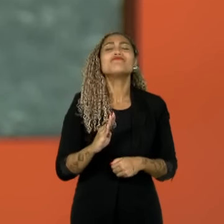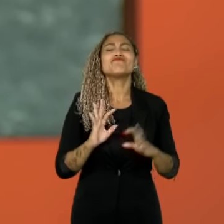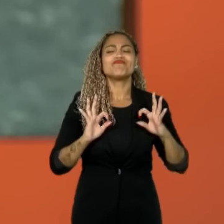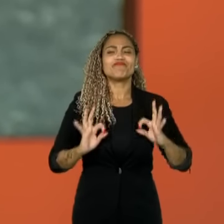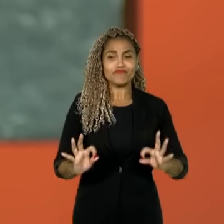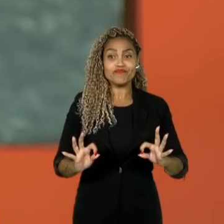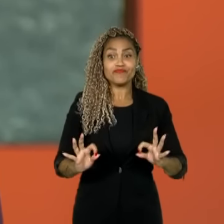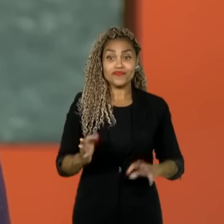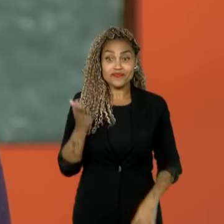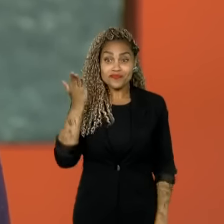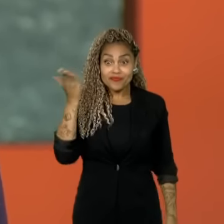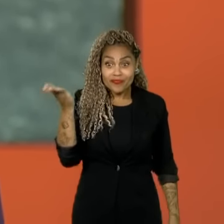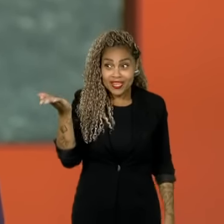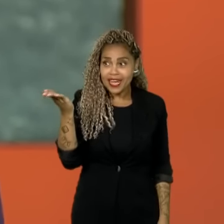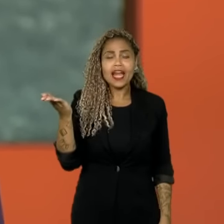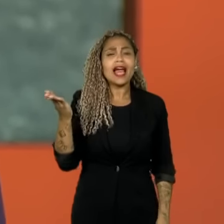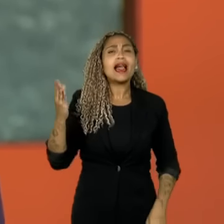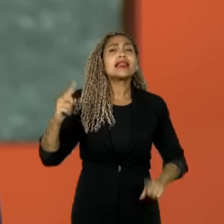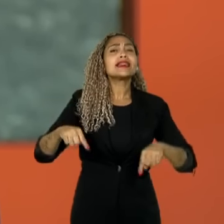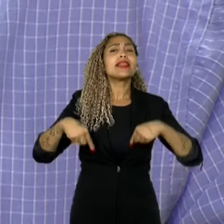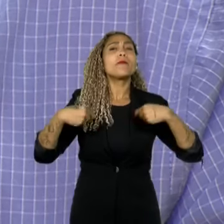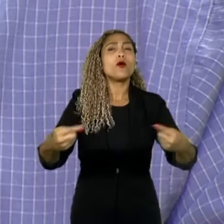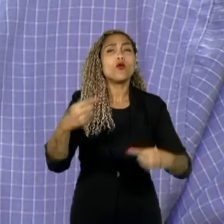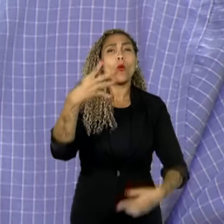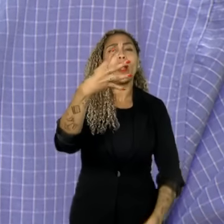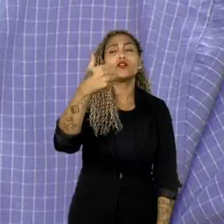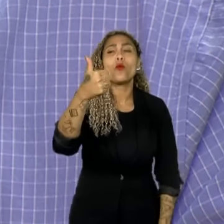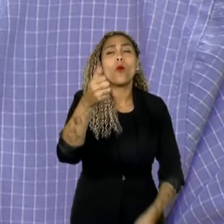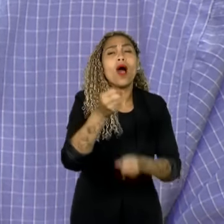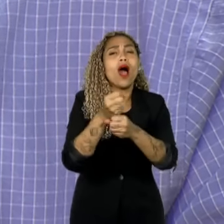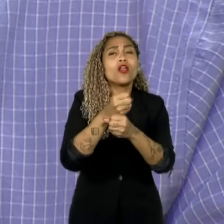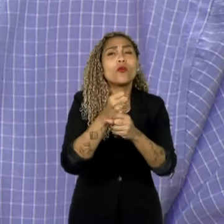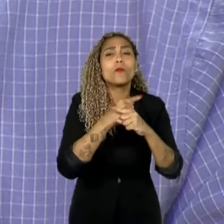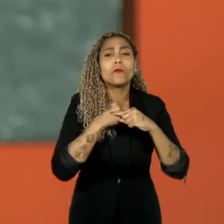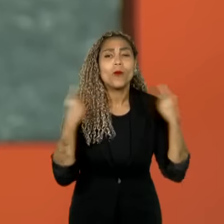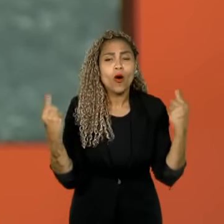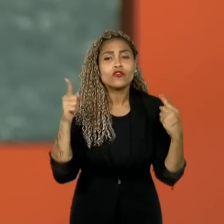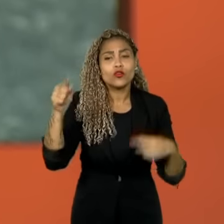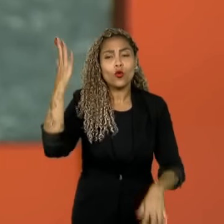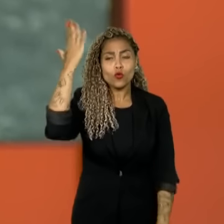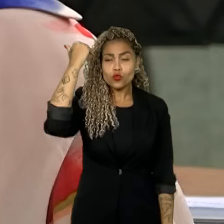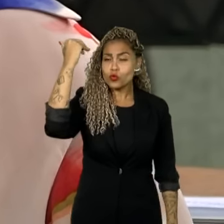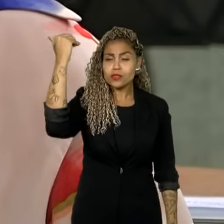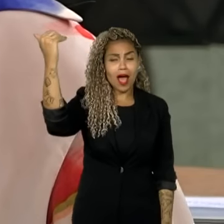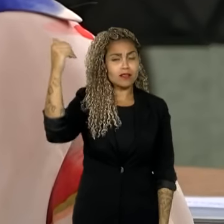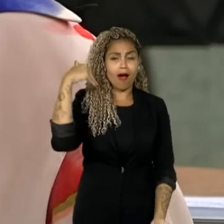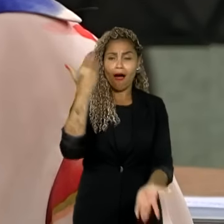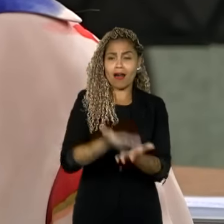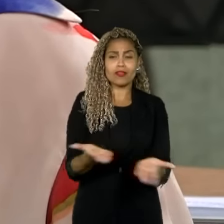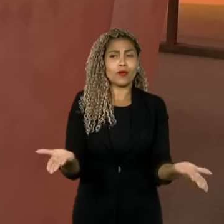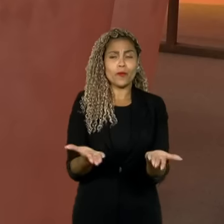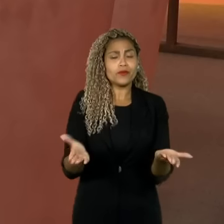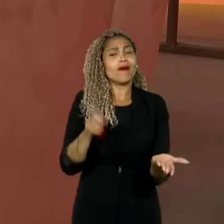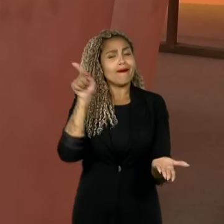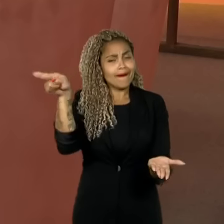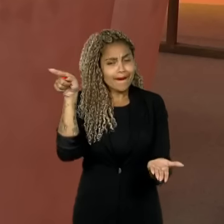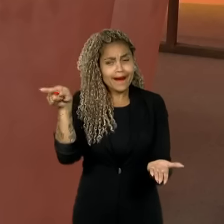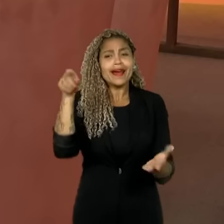que mesmo após 41 anos de morte, continua fazendo um sucesso imenso. Ela faz parte